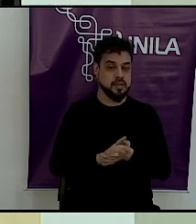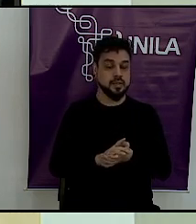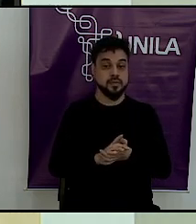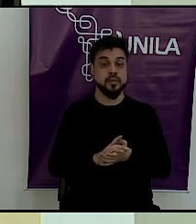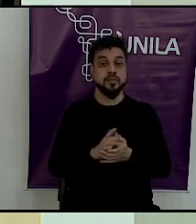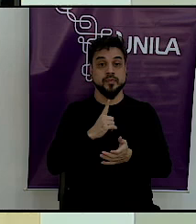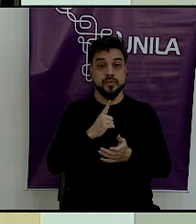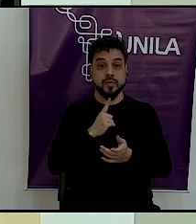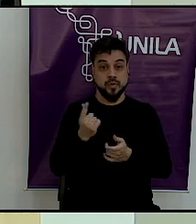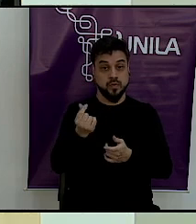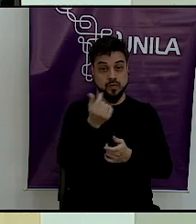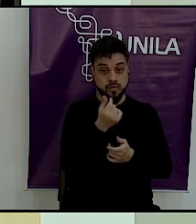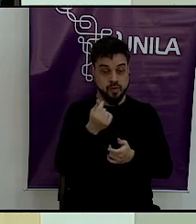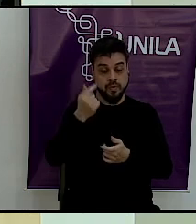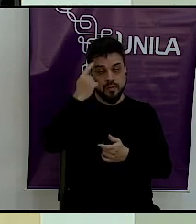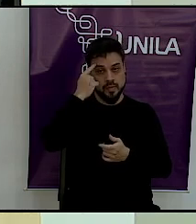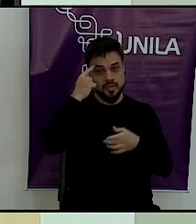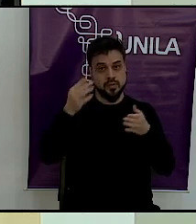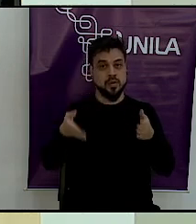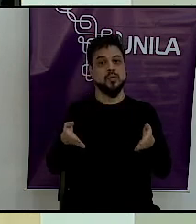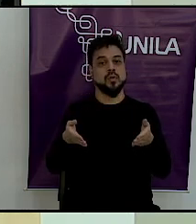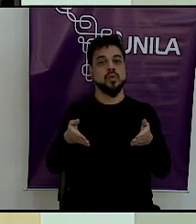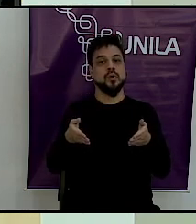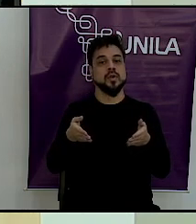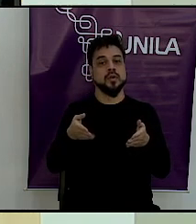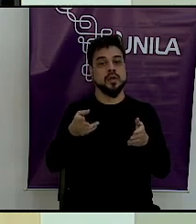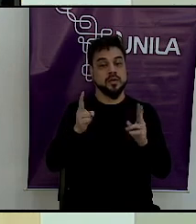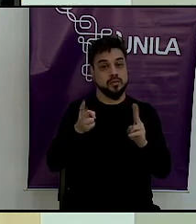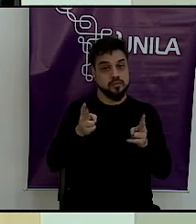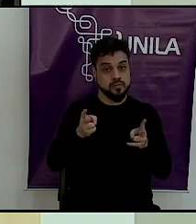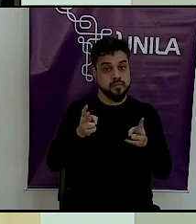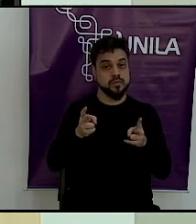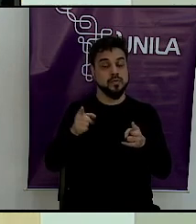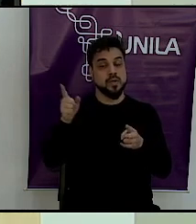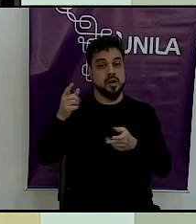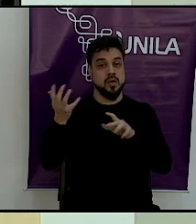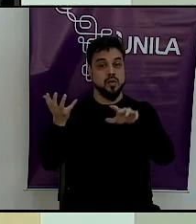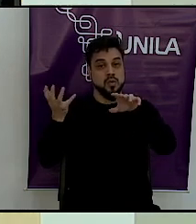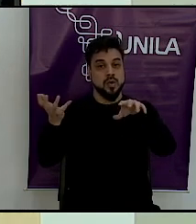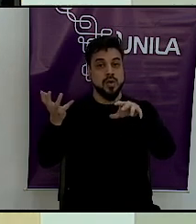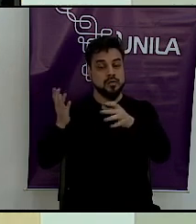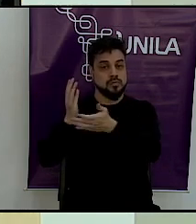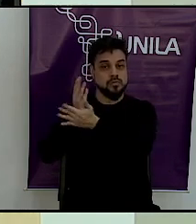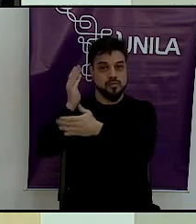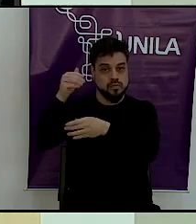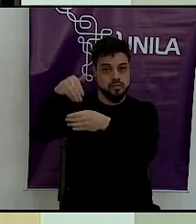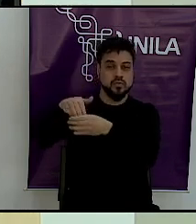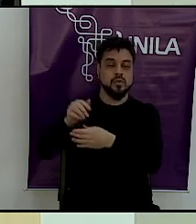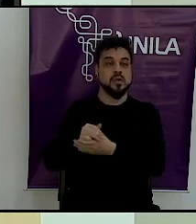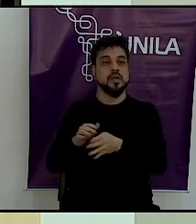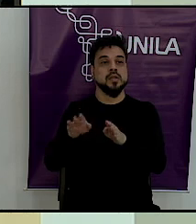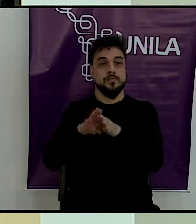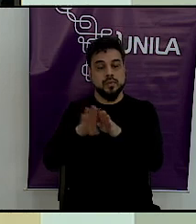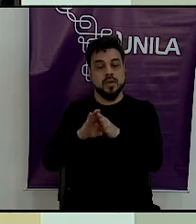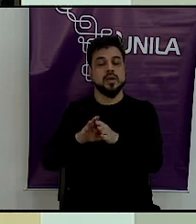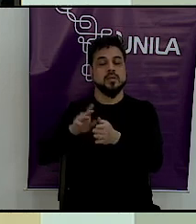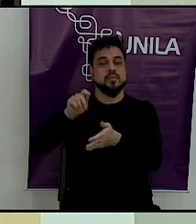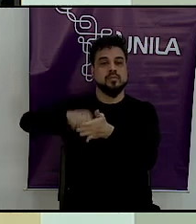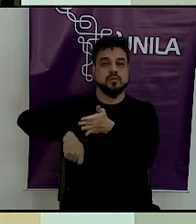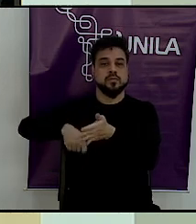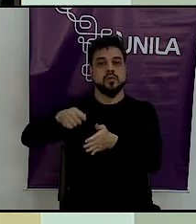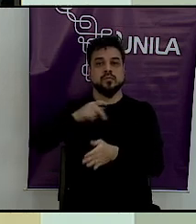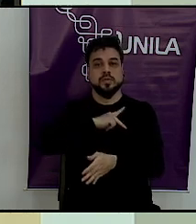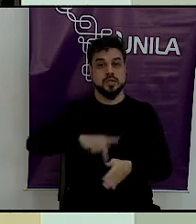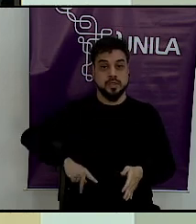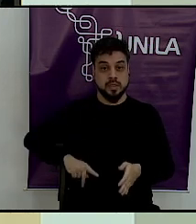o valor que a gente está considerando agora ainda precisa de aprovação no Congresso Nacional e sanção presidencial. Então, mas pelo menos